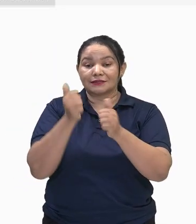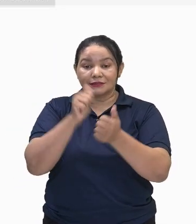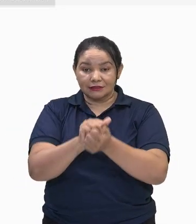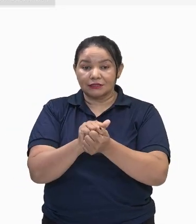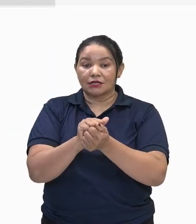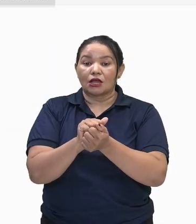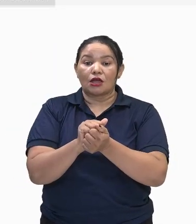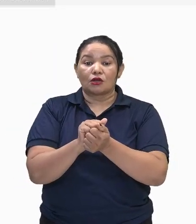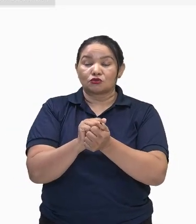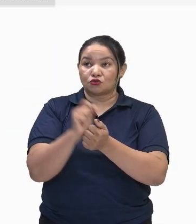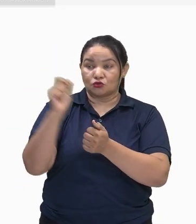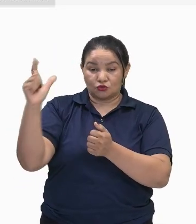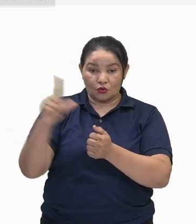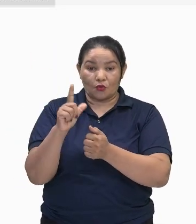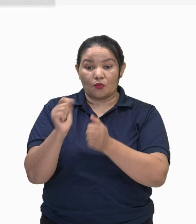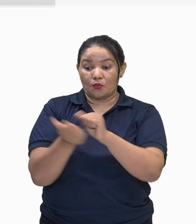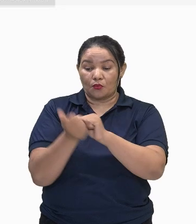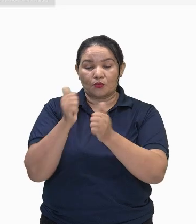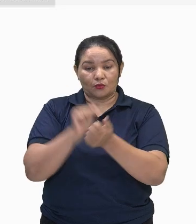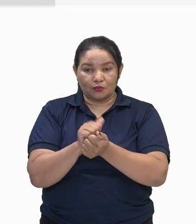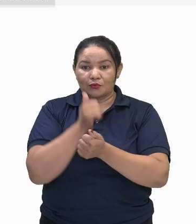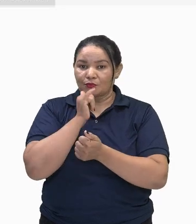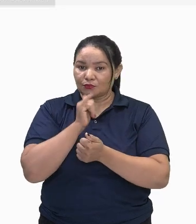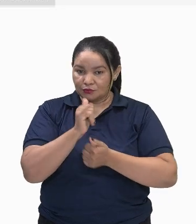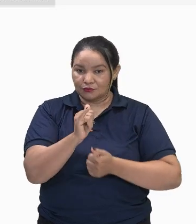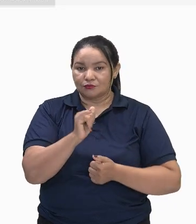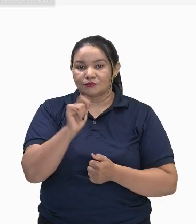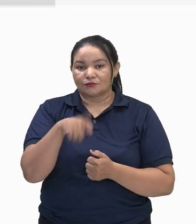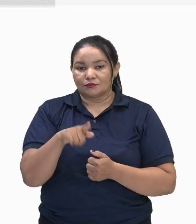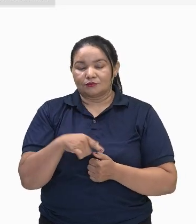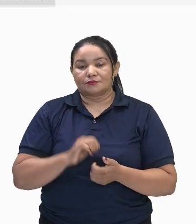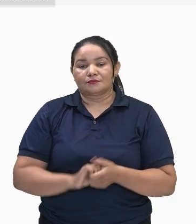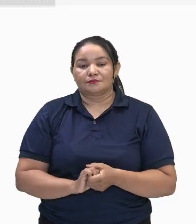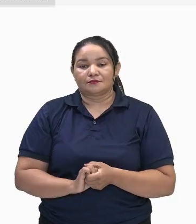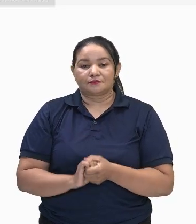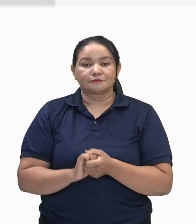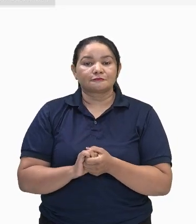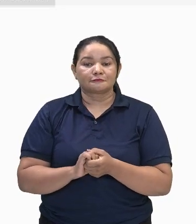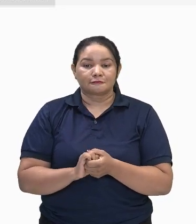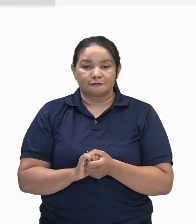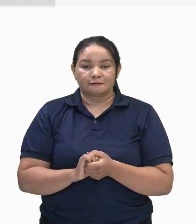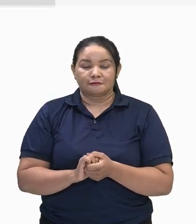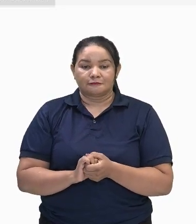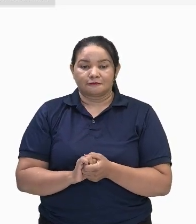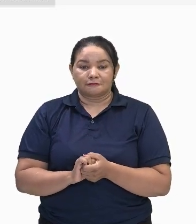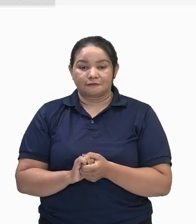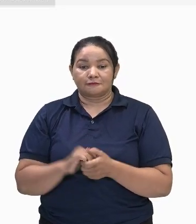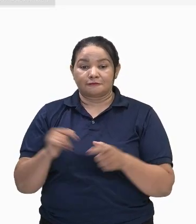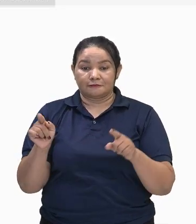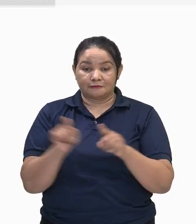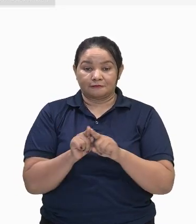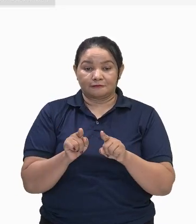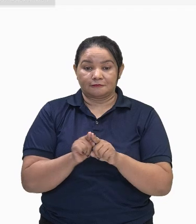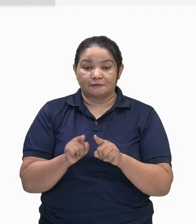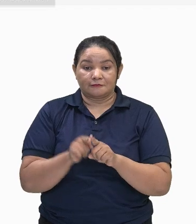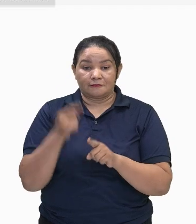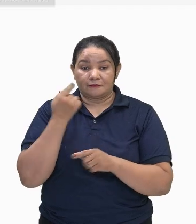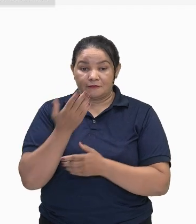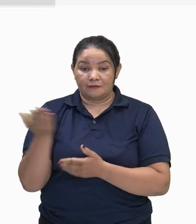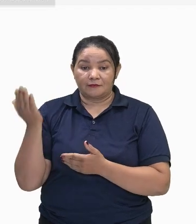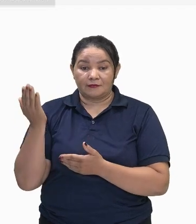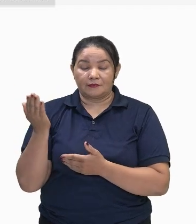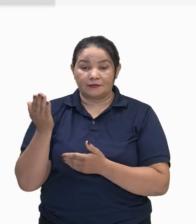solar diretamente em eletricidade ou efeito fotovoltaico. Observe aí, gente, na nossa imagem que